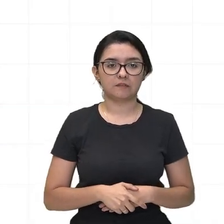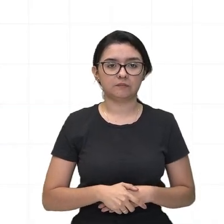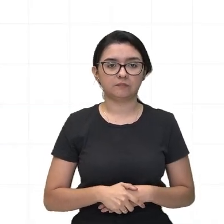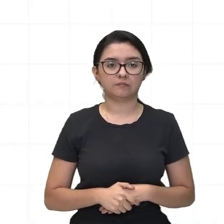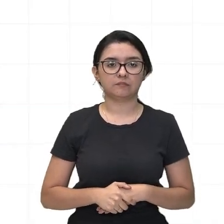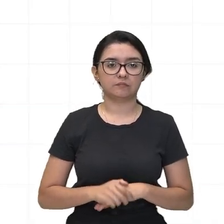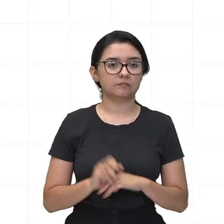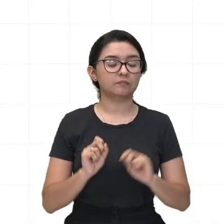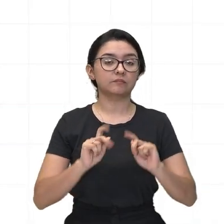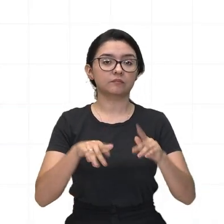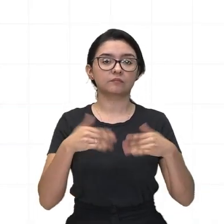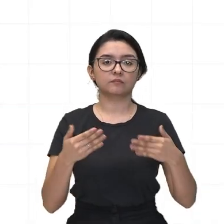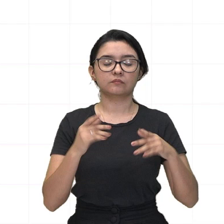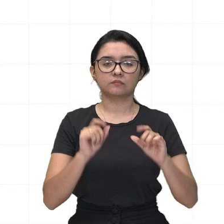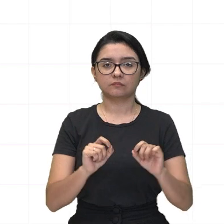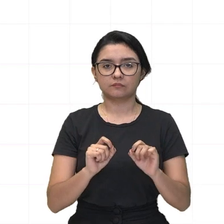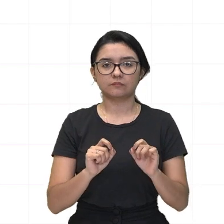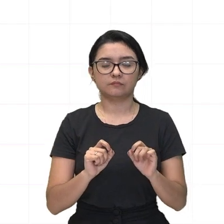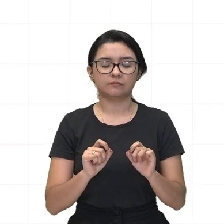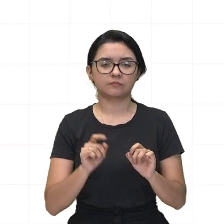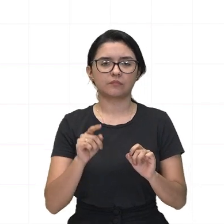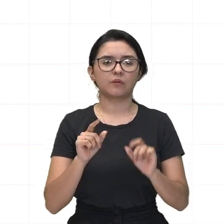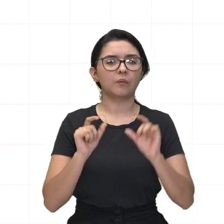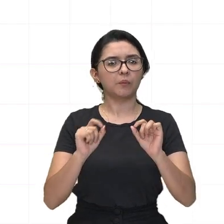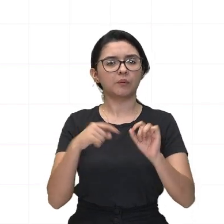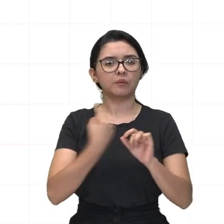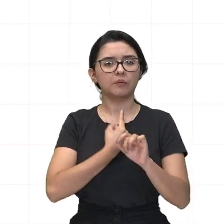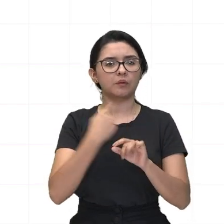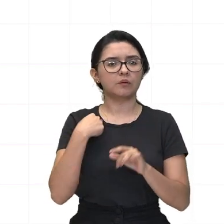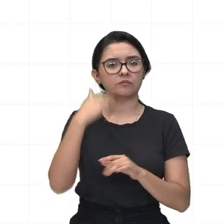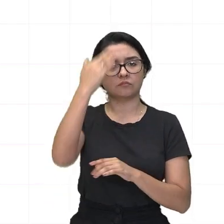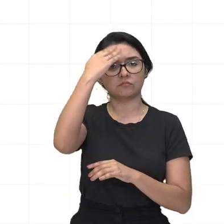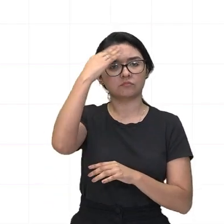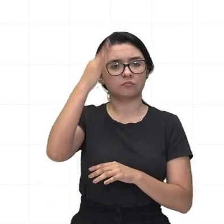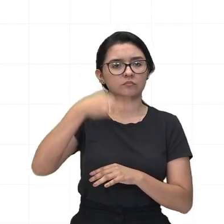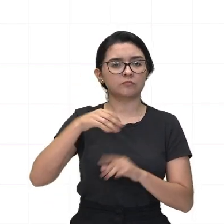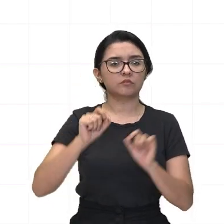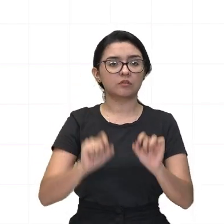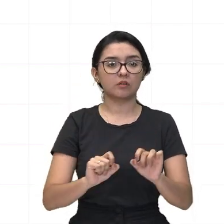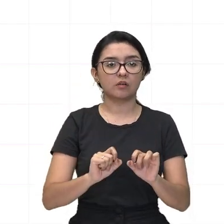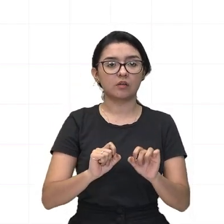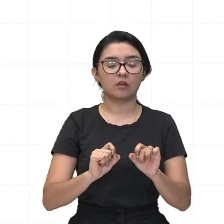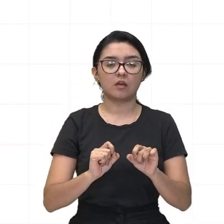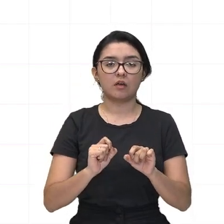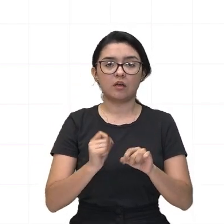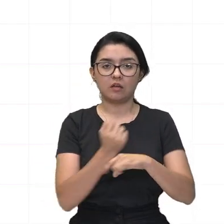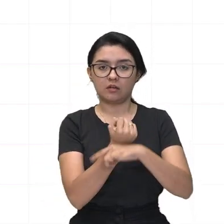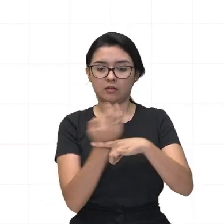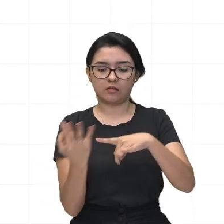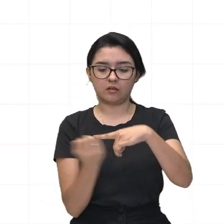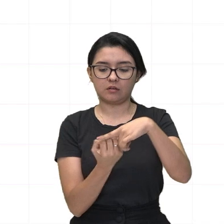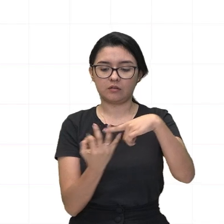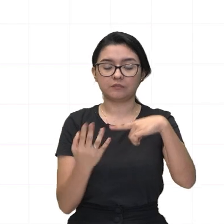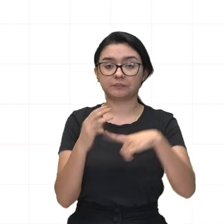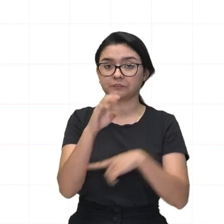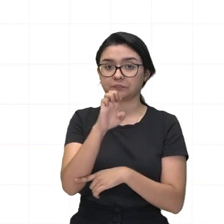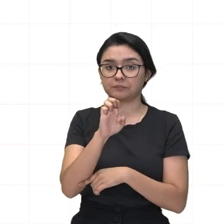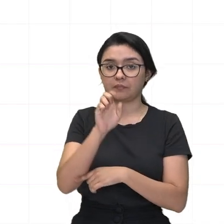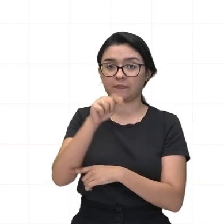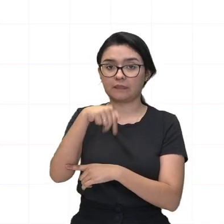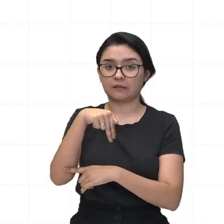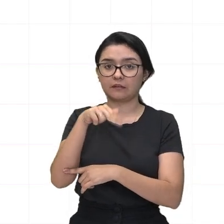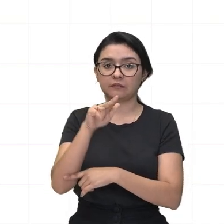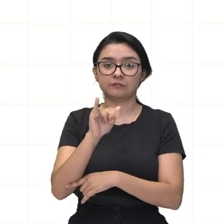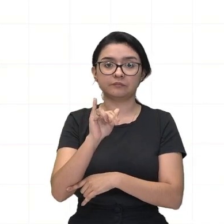Muito bem, então, o que nós temos por definição de frações equivalentes? Então, quando nós